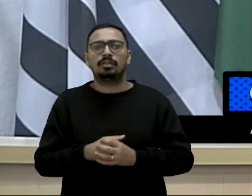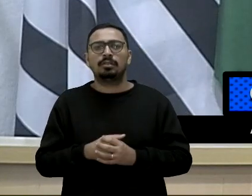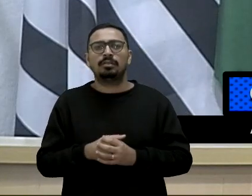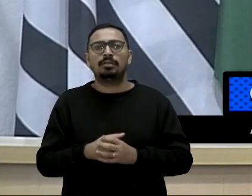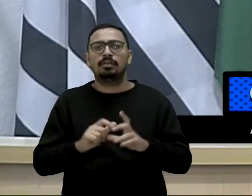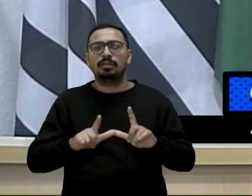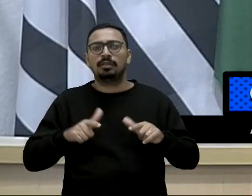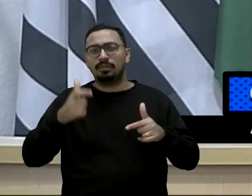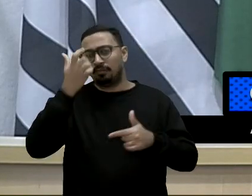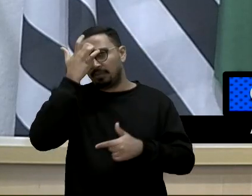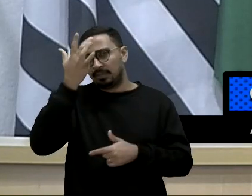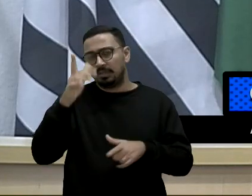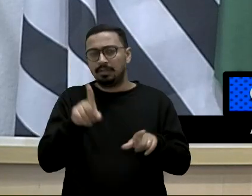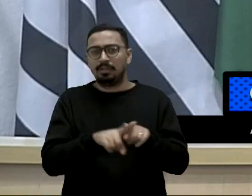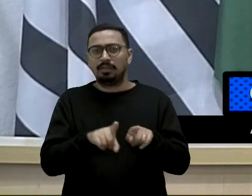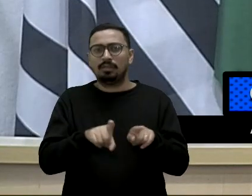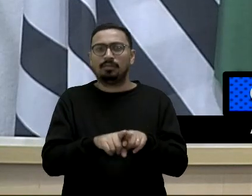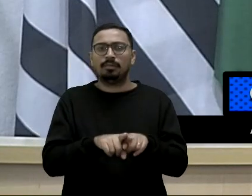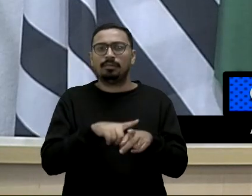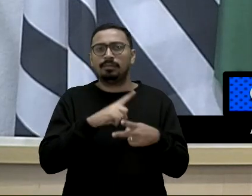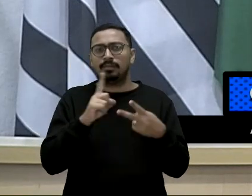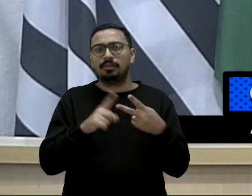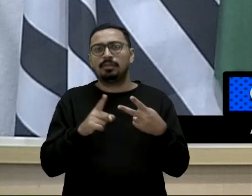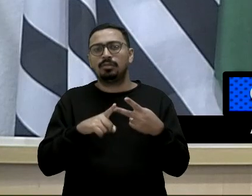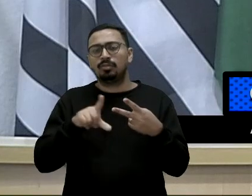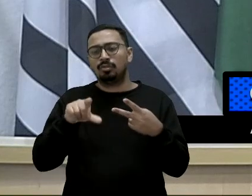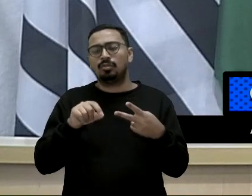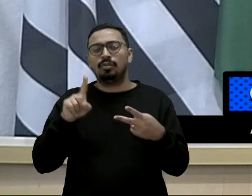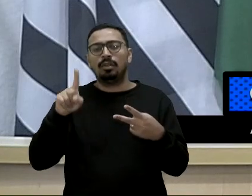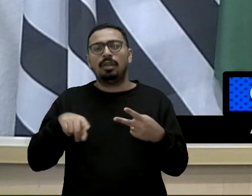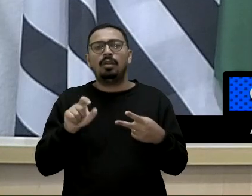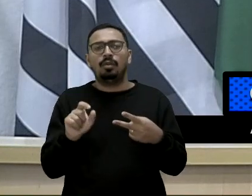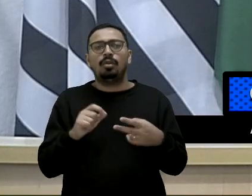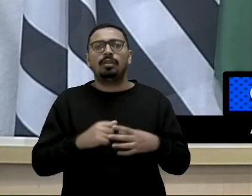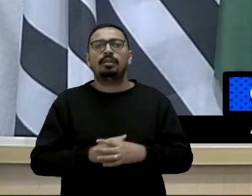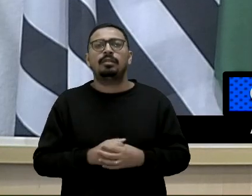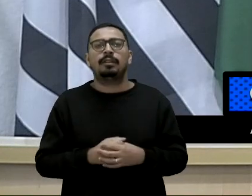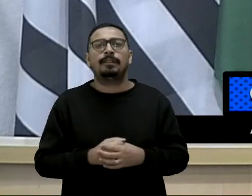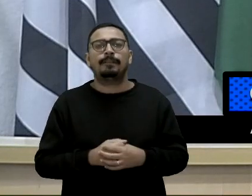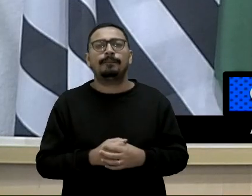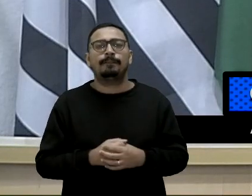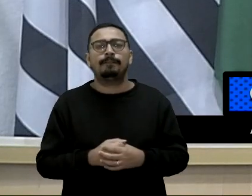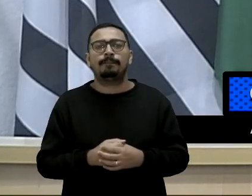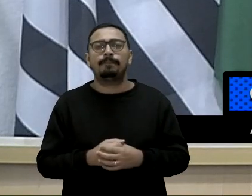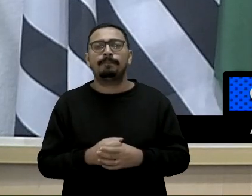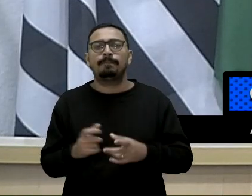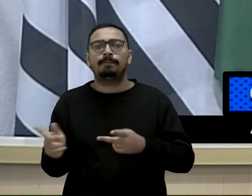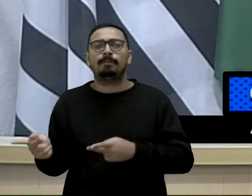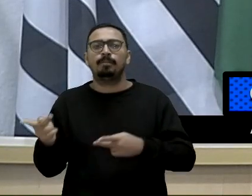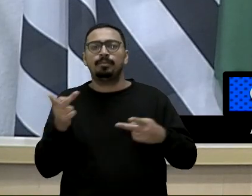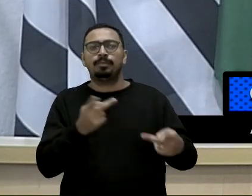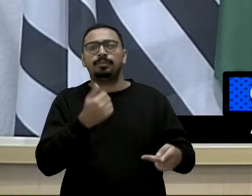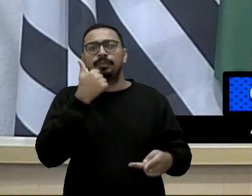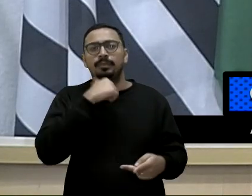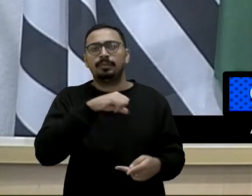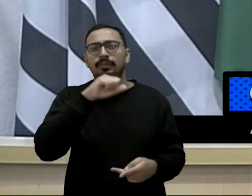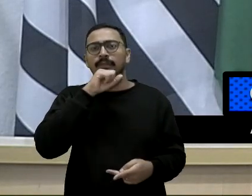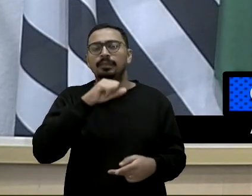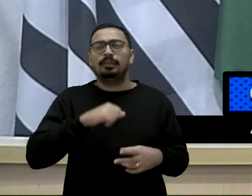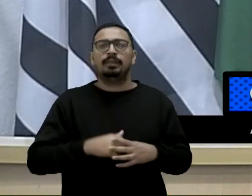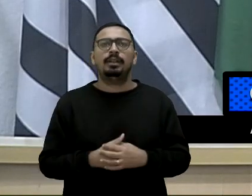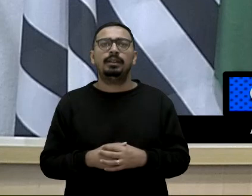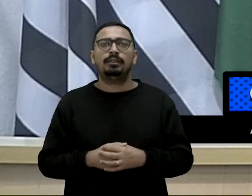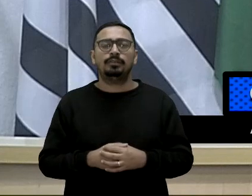fácil. E a segunda opção seria fazer visita para as mães, no caso. Para as